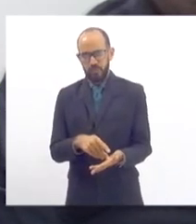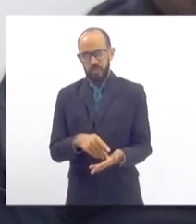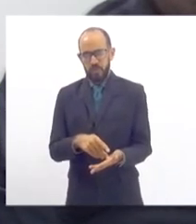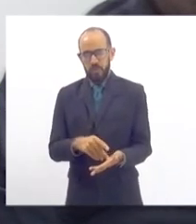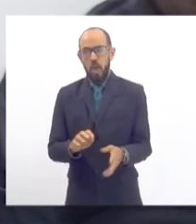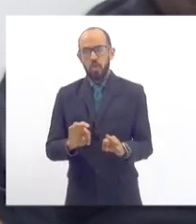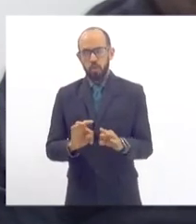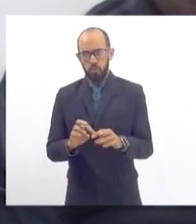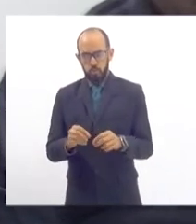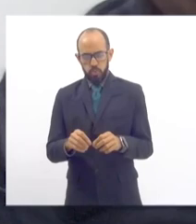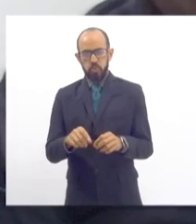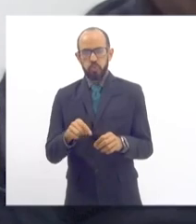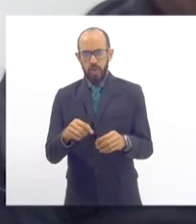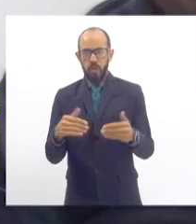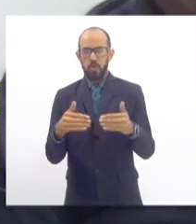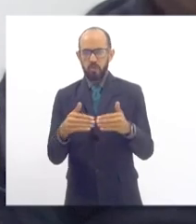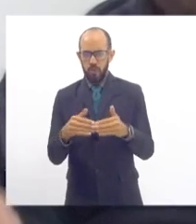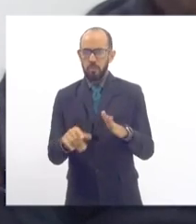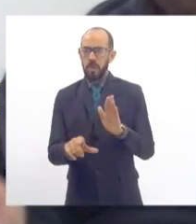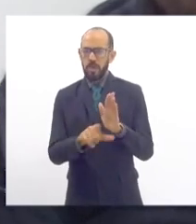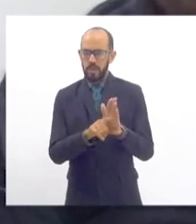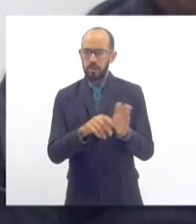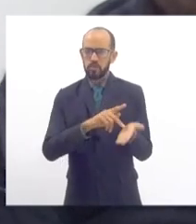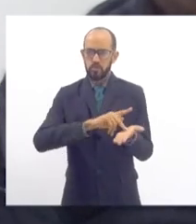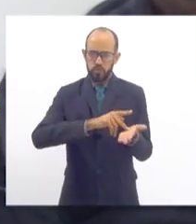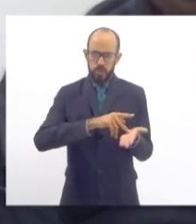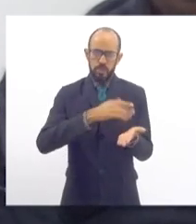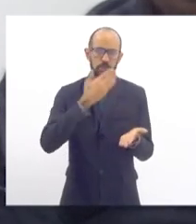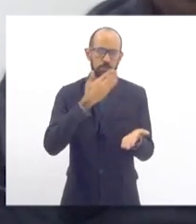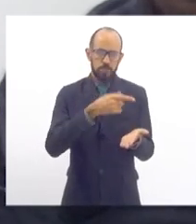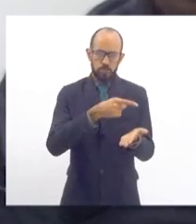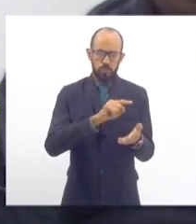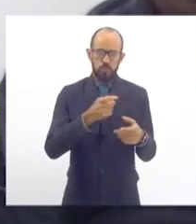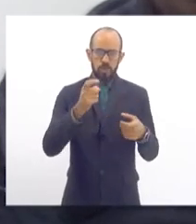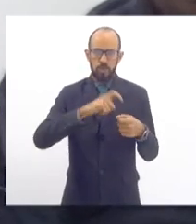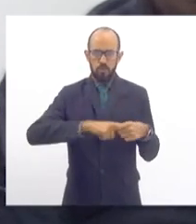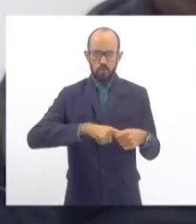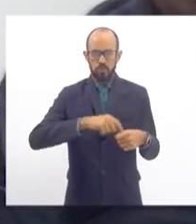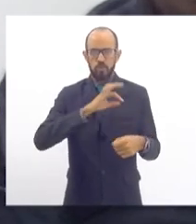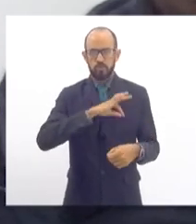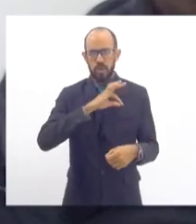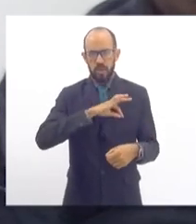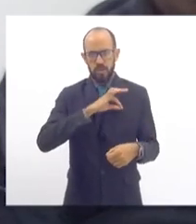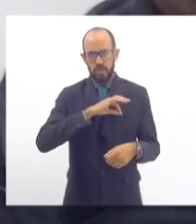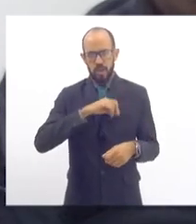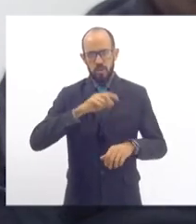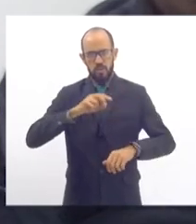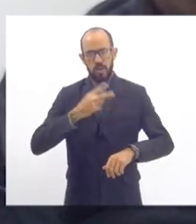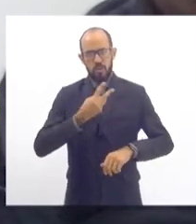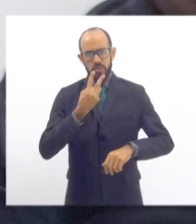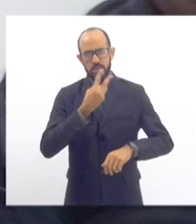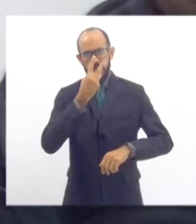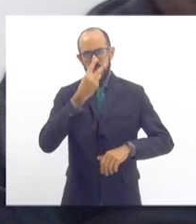legítimo todo o pleito colocado pelo sindicato, toda a reposição salarial, toda a valorização da carreira, todas as melhores